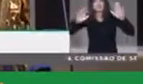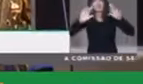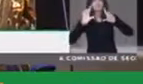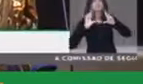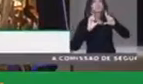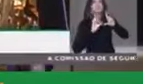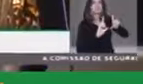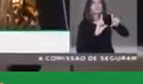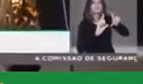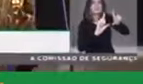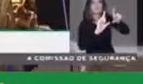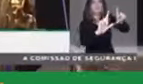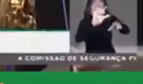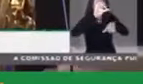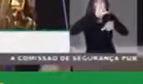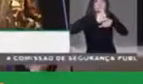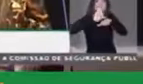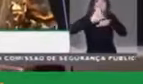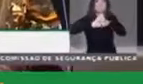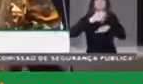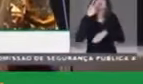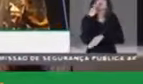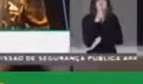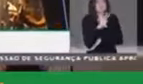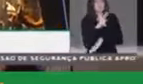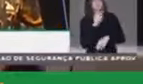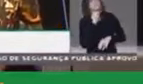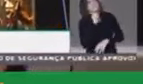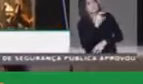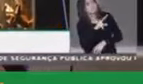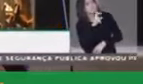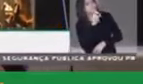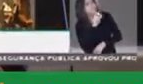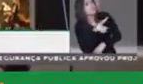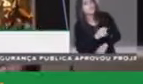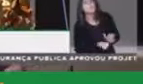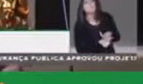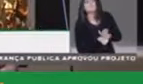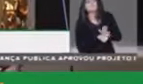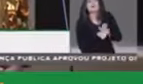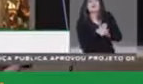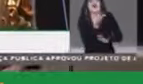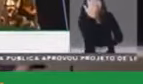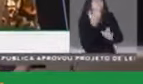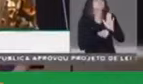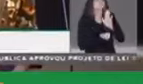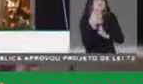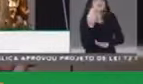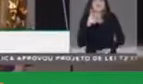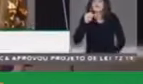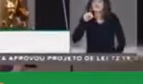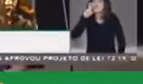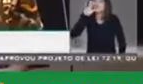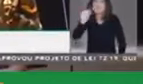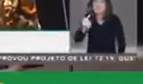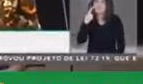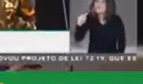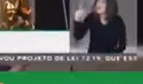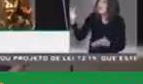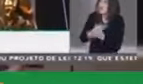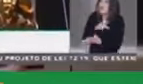exposição. Já vi muitas exposições nessa casa, várias. Nunca aconteceu